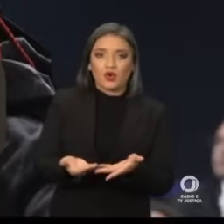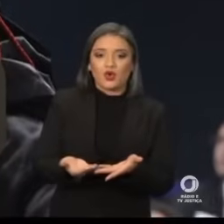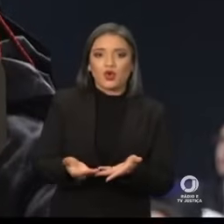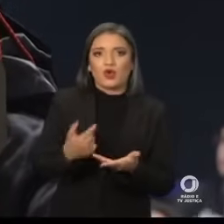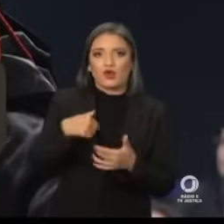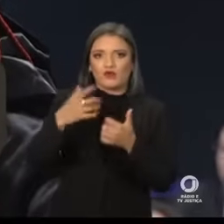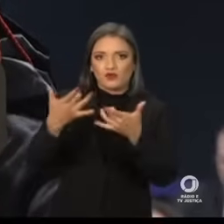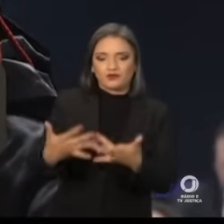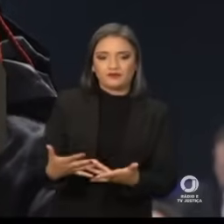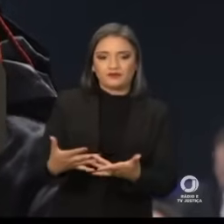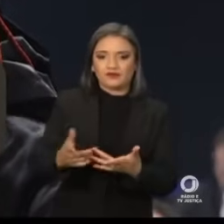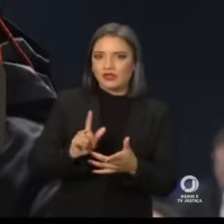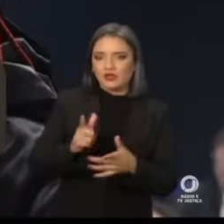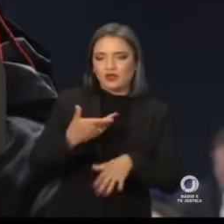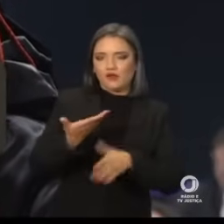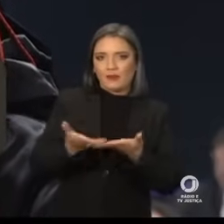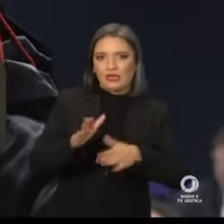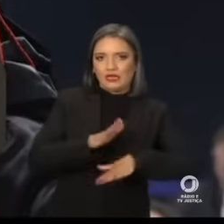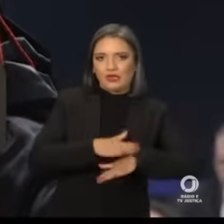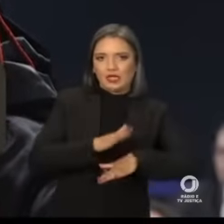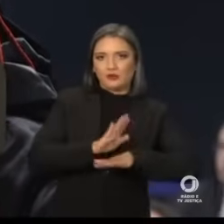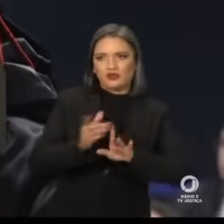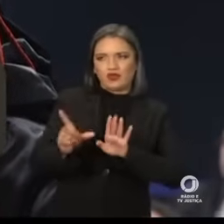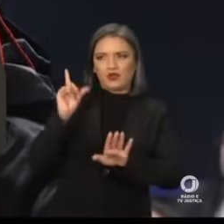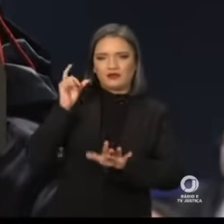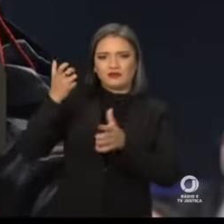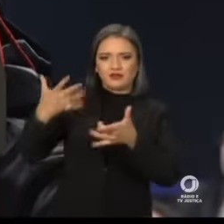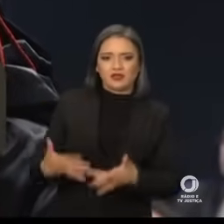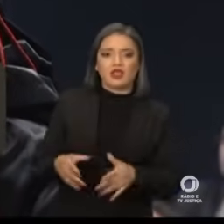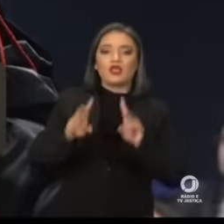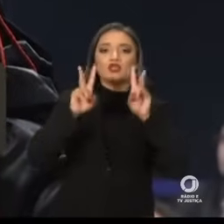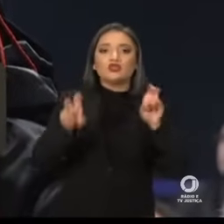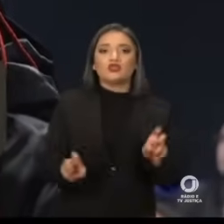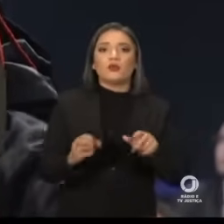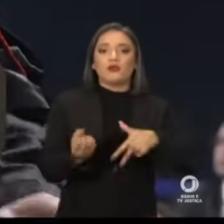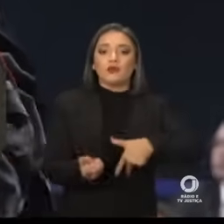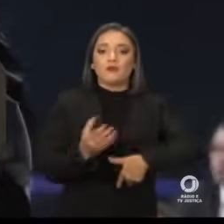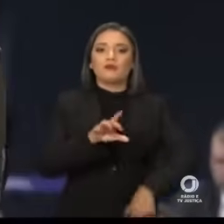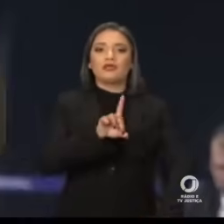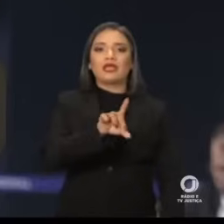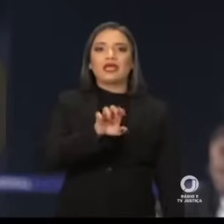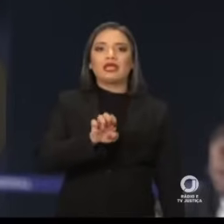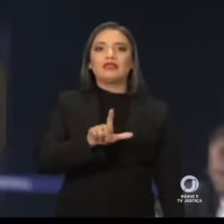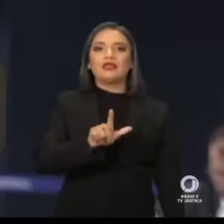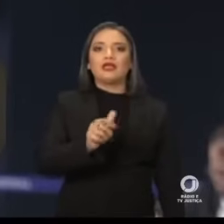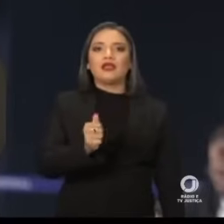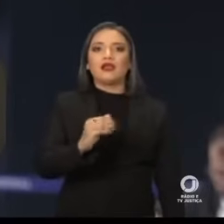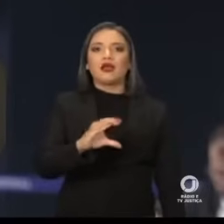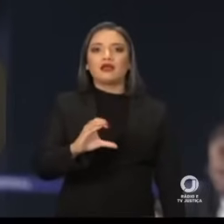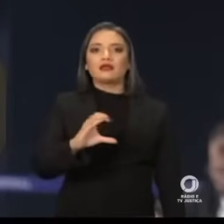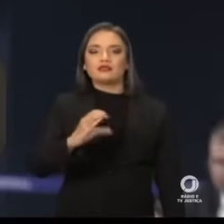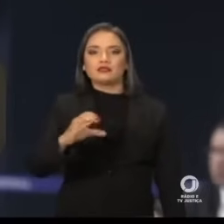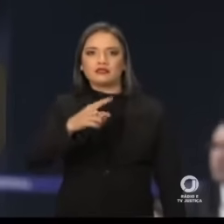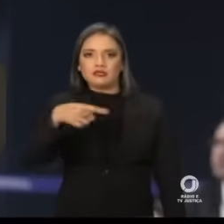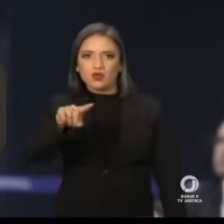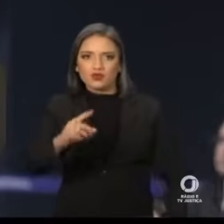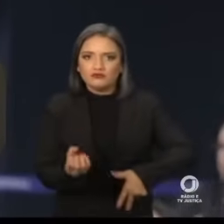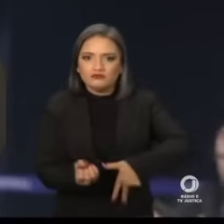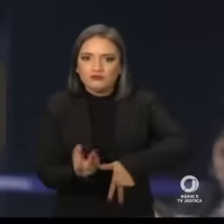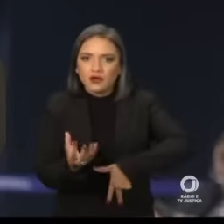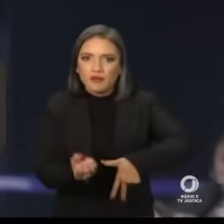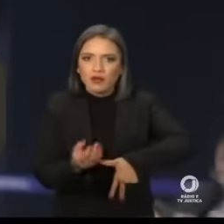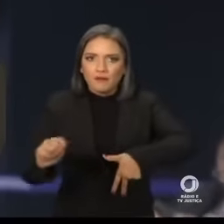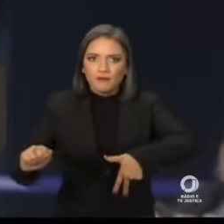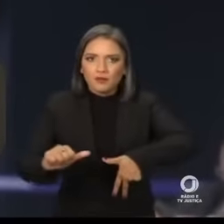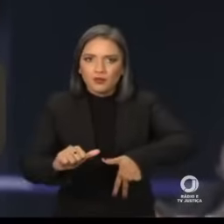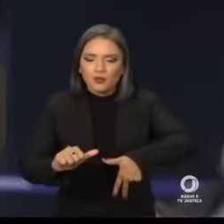parte da minha sustentação, sobre a questão da delação. A questão da delação,